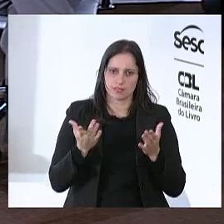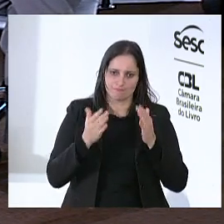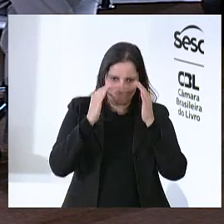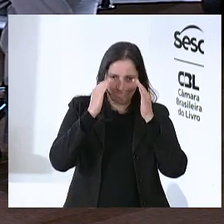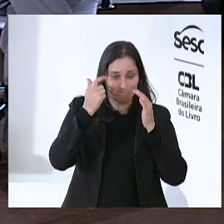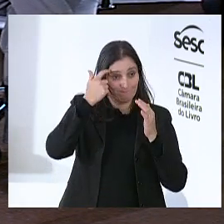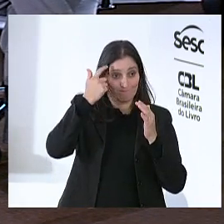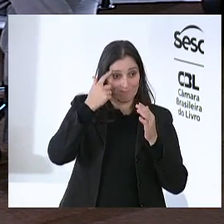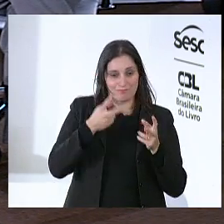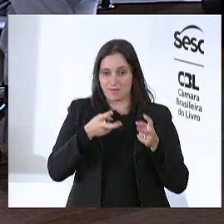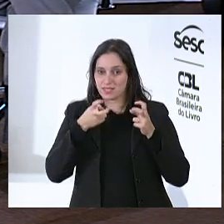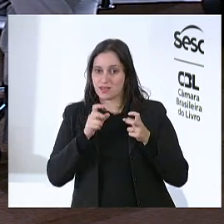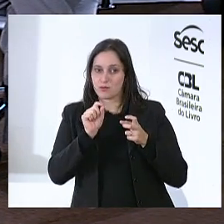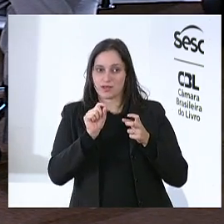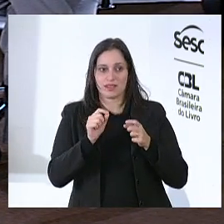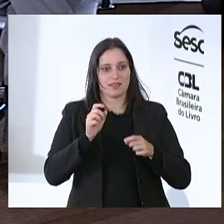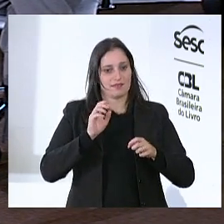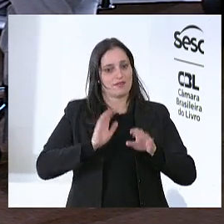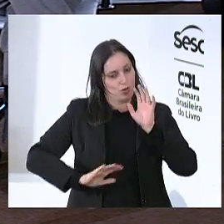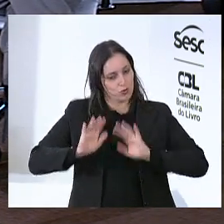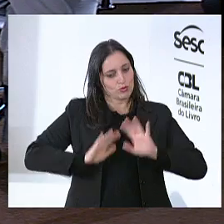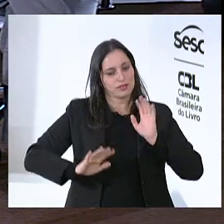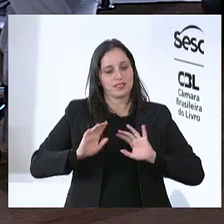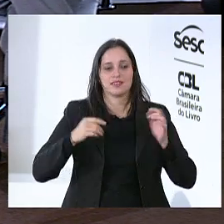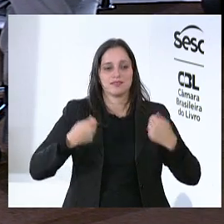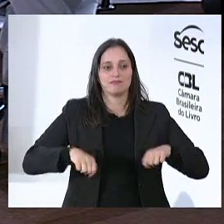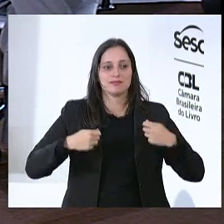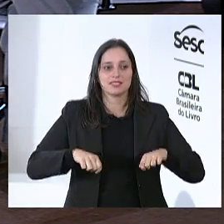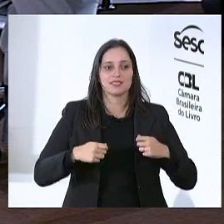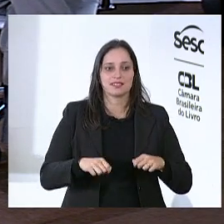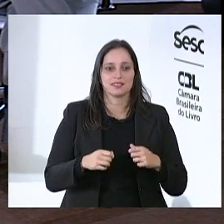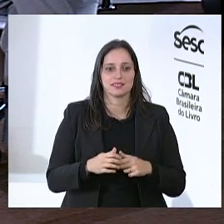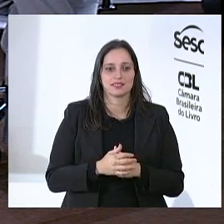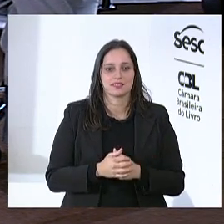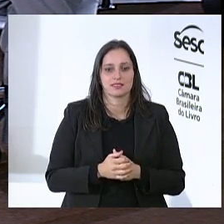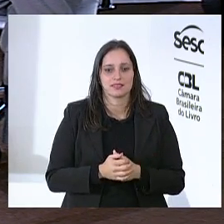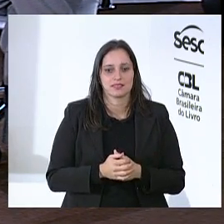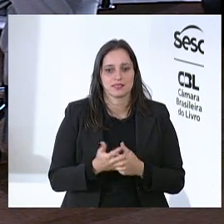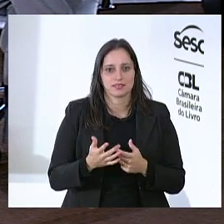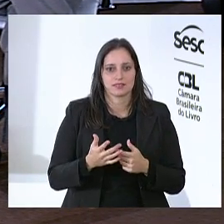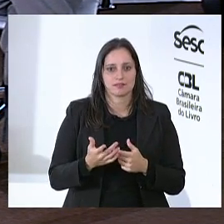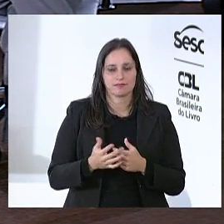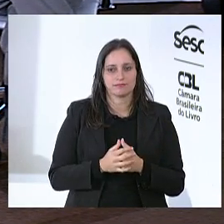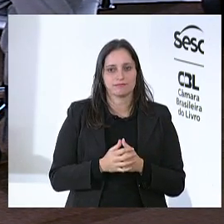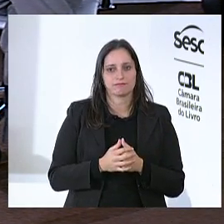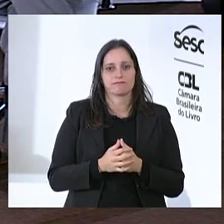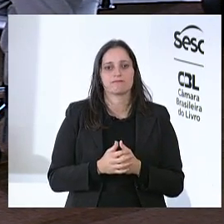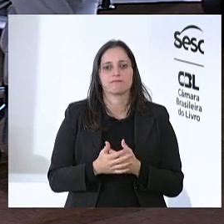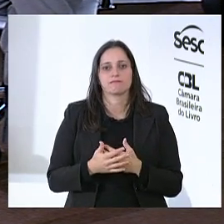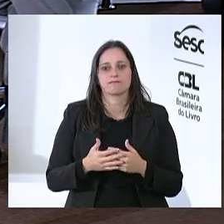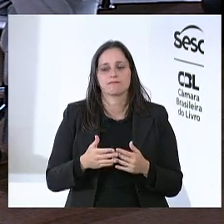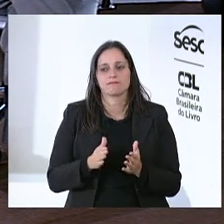tomar muito cuidado nesse processo, que é interessante, que é uma disputa de memória, tal, mas que está também...